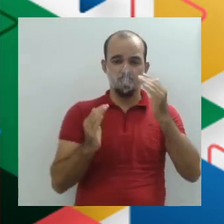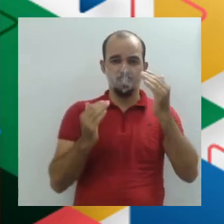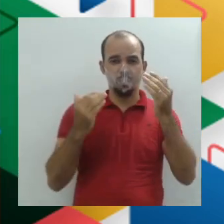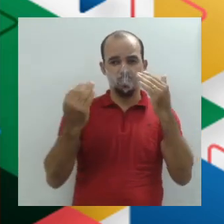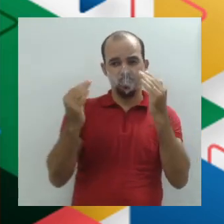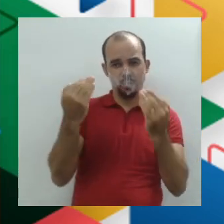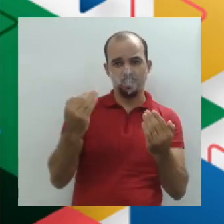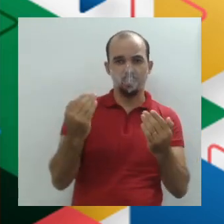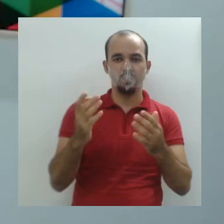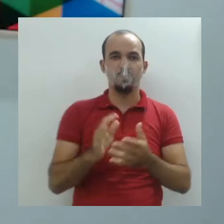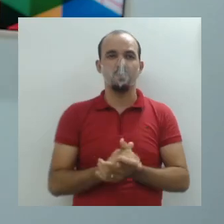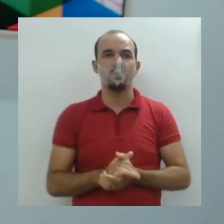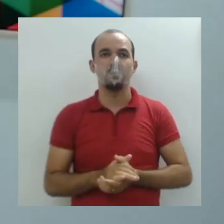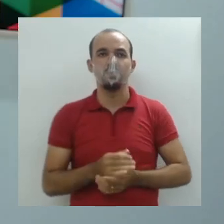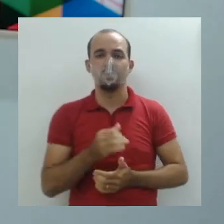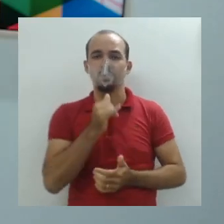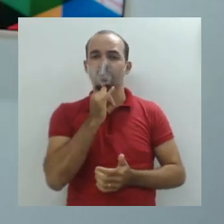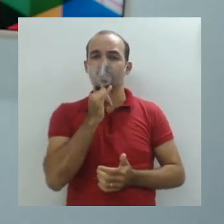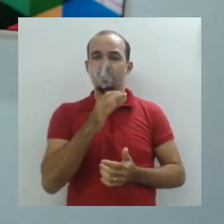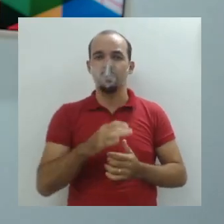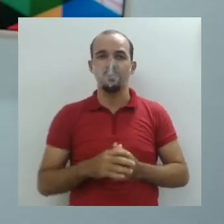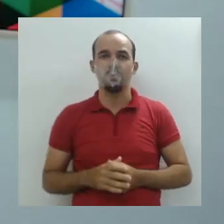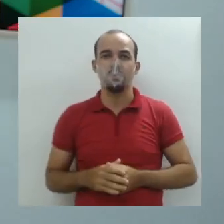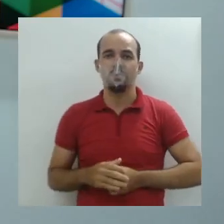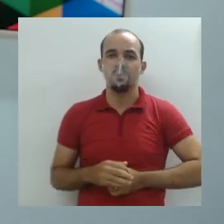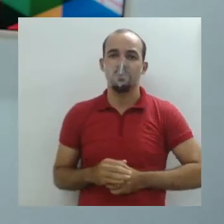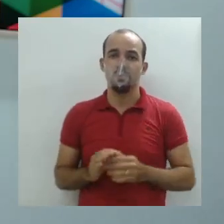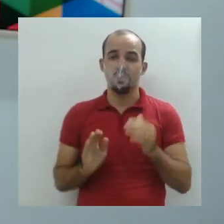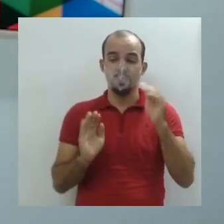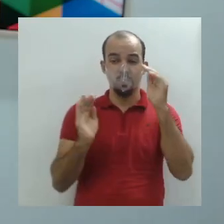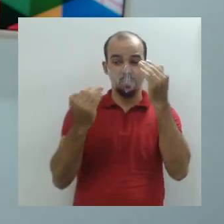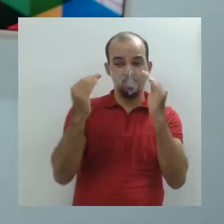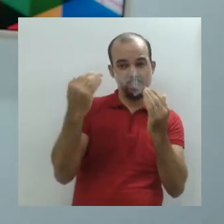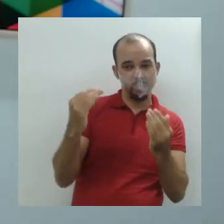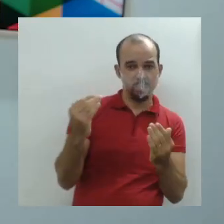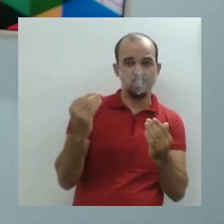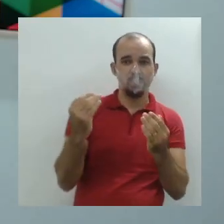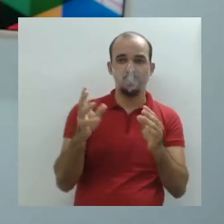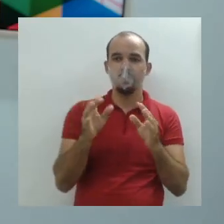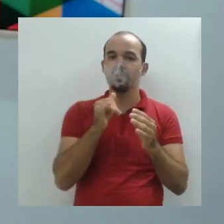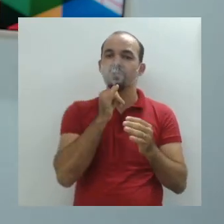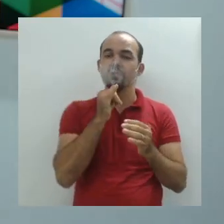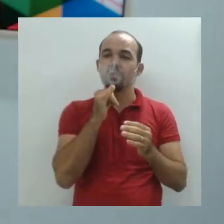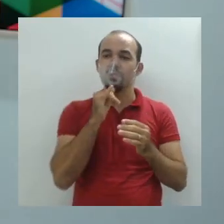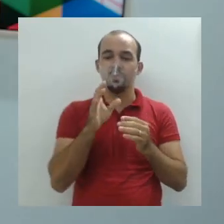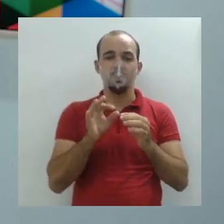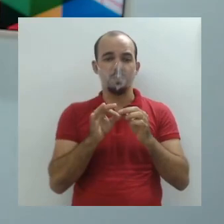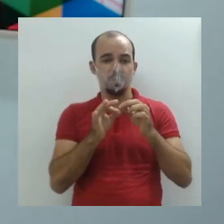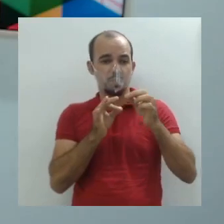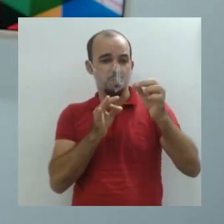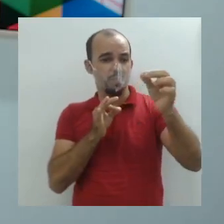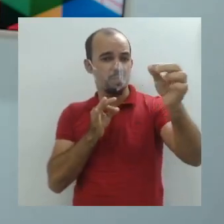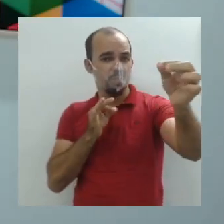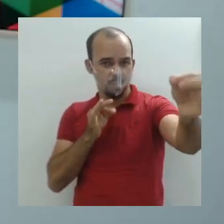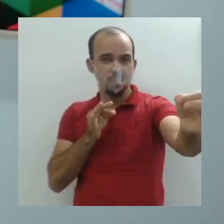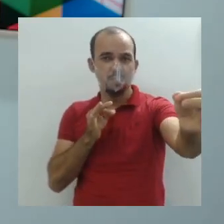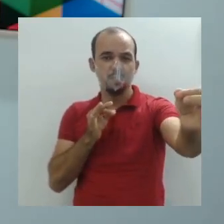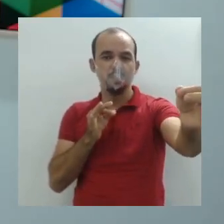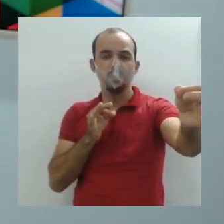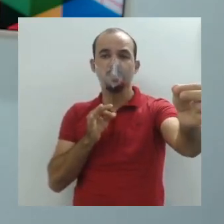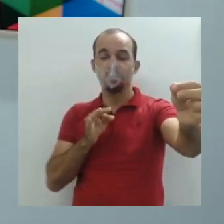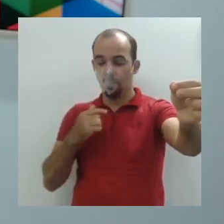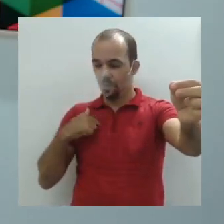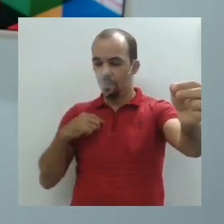Joga para a câmera para mim, Aninha, por gentileza. Quando eu quero fazer a comparação entre distância percorrida e tempo, lá na